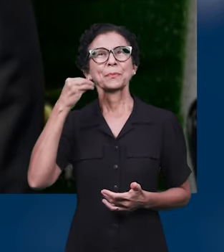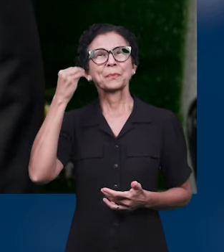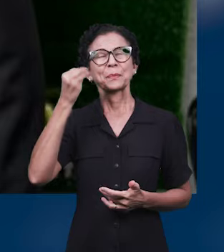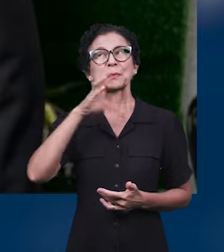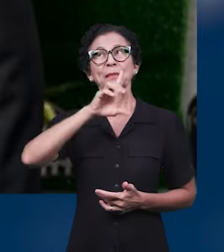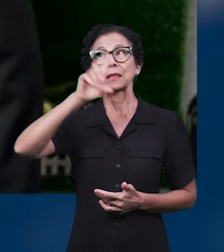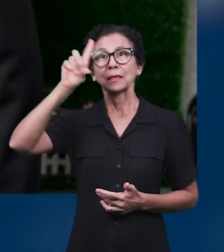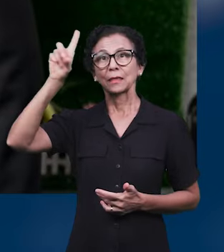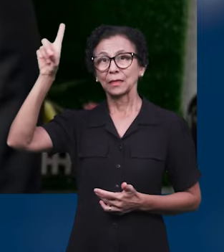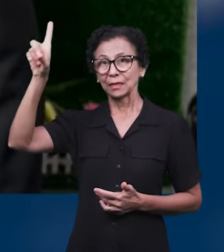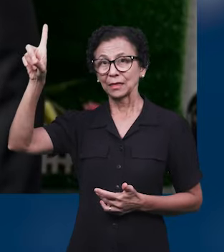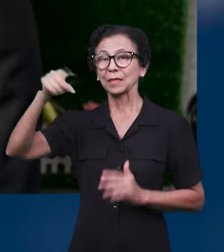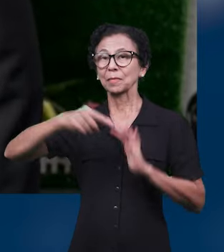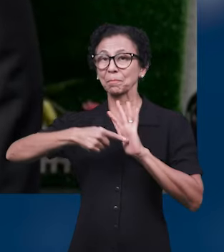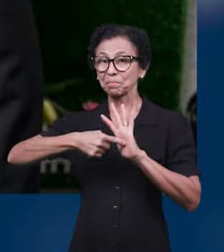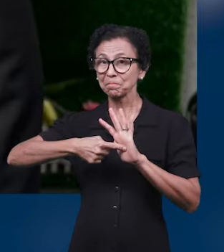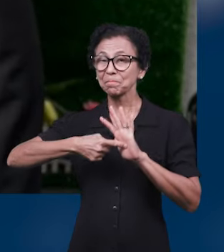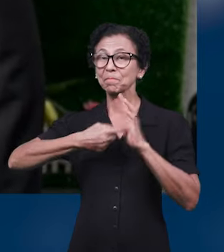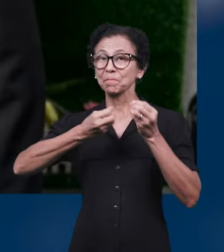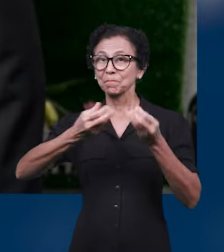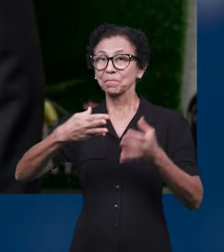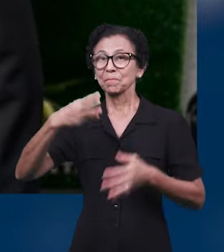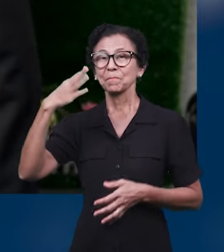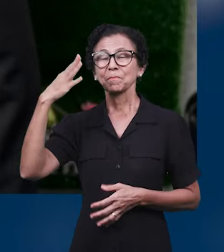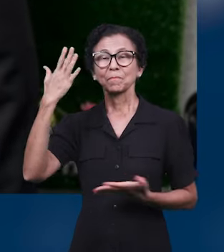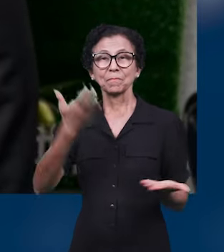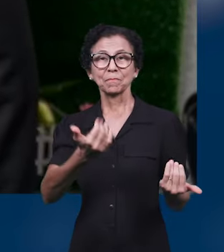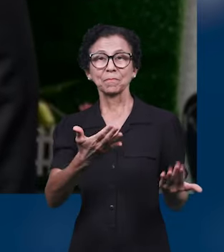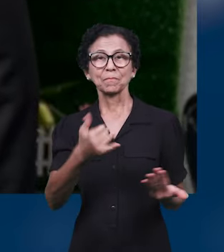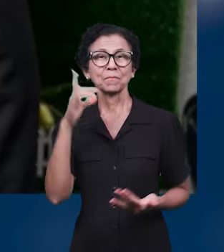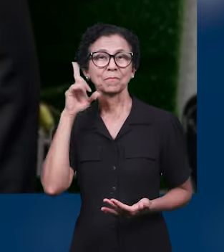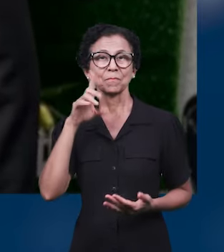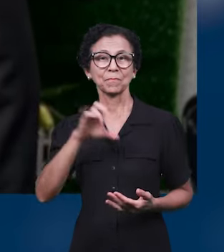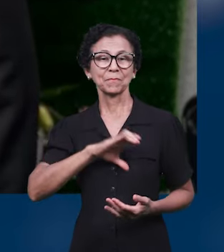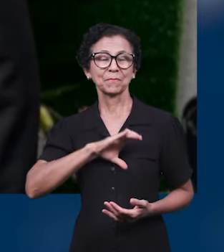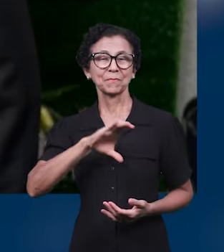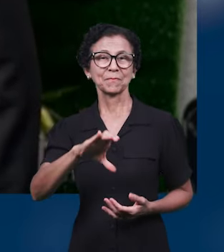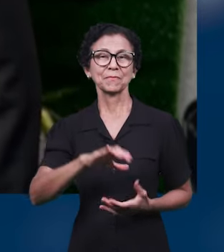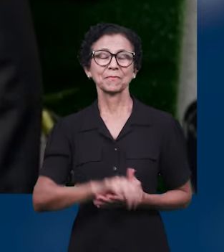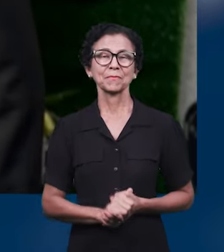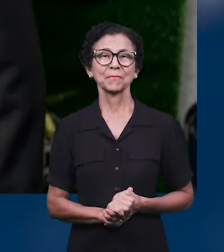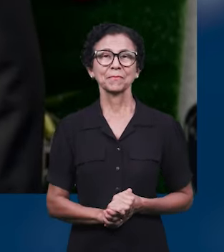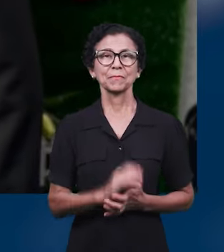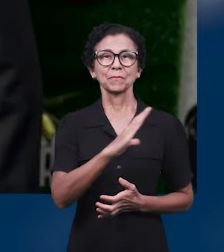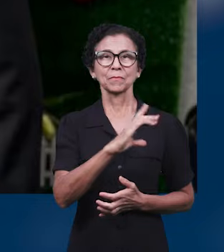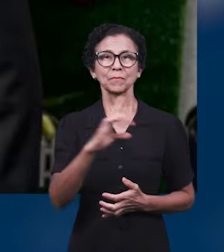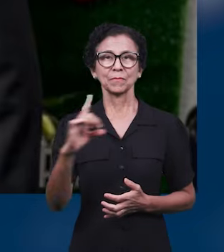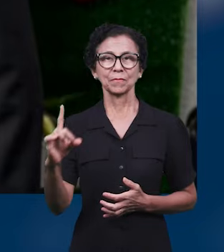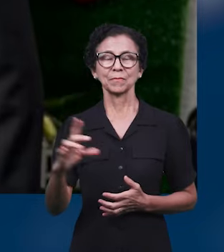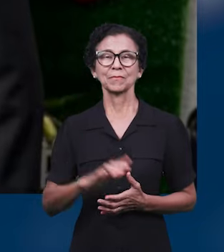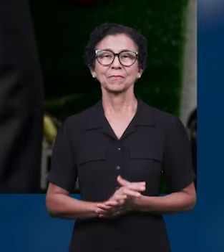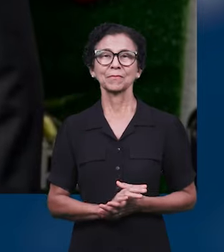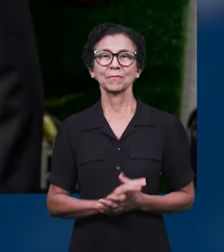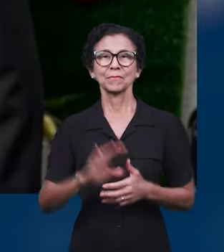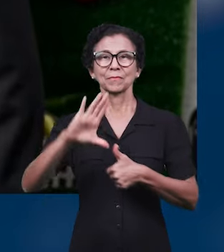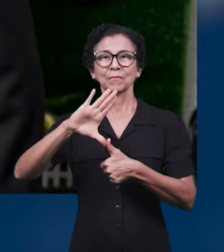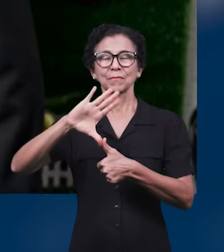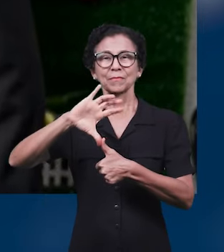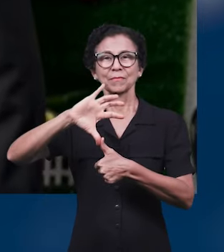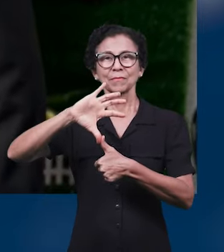eventos especiais, mini-seminários, visitas, cultos especiais, no qual os jovens